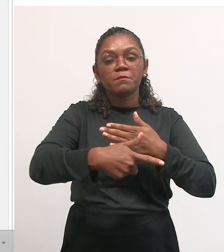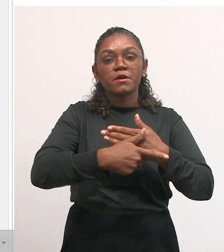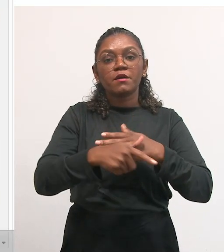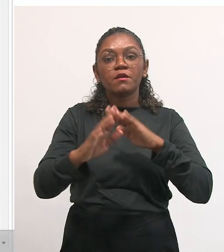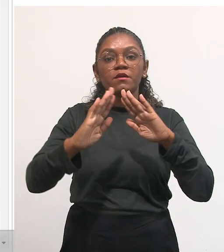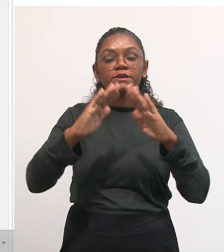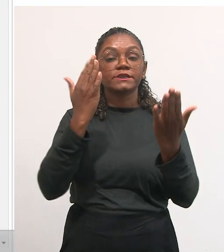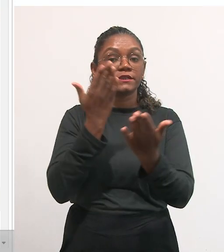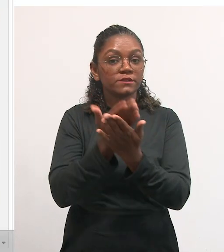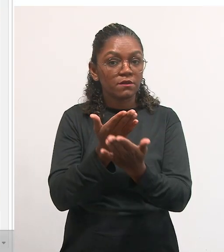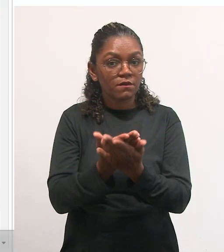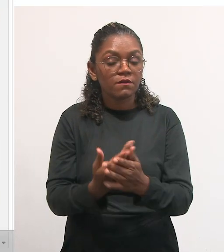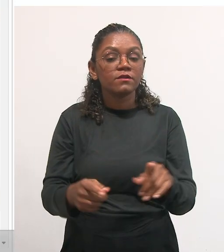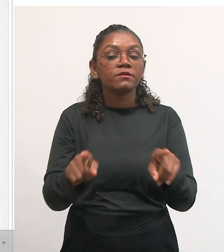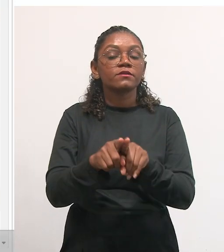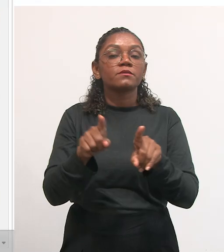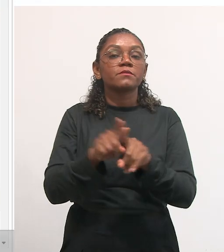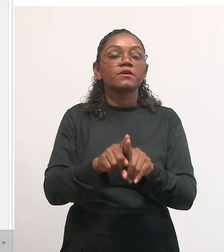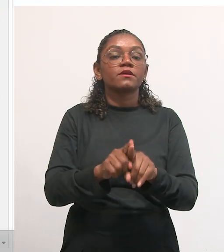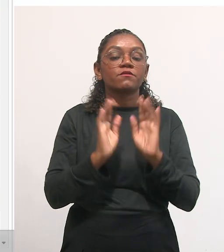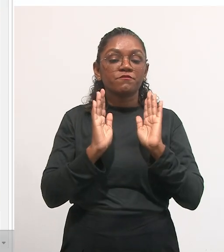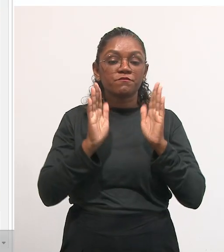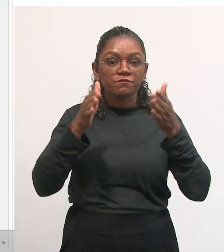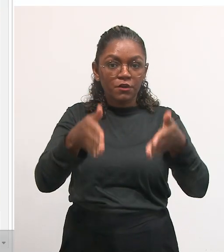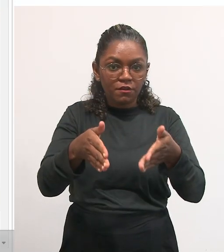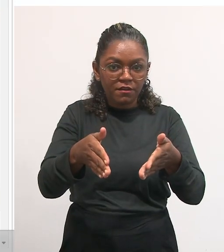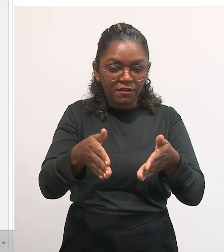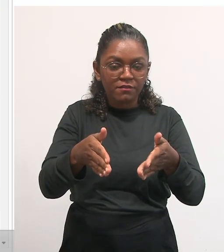a forma particular de enfoca-se